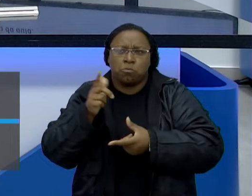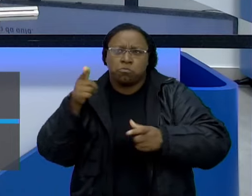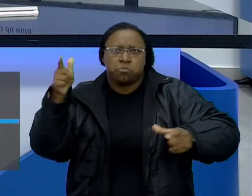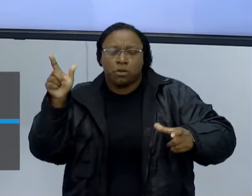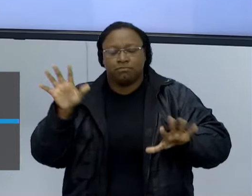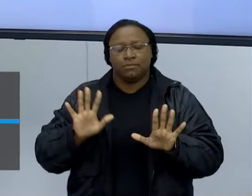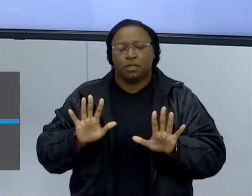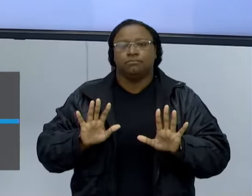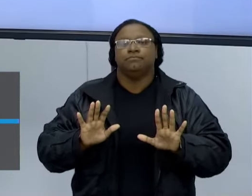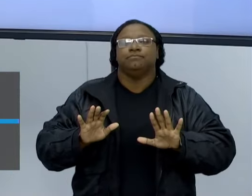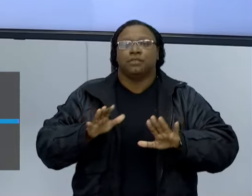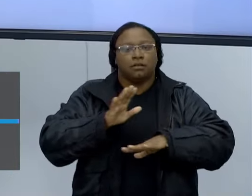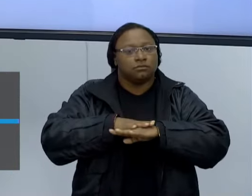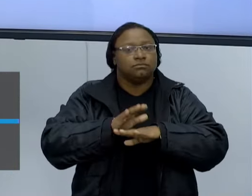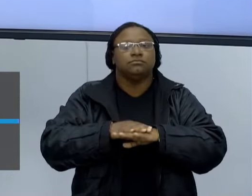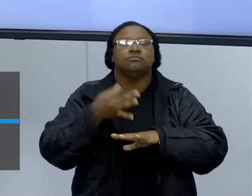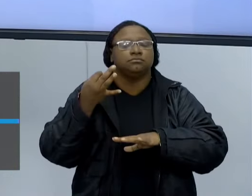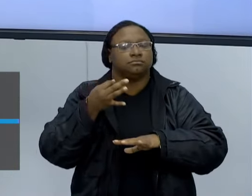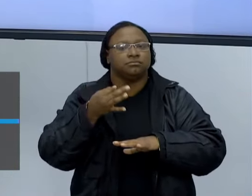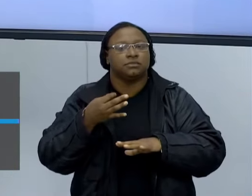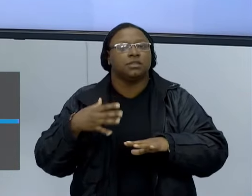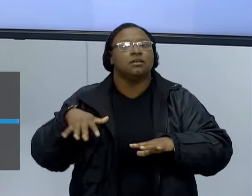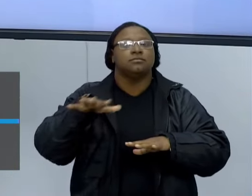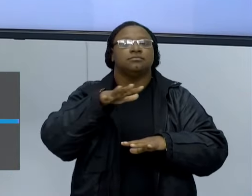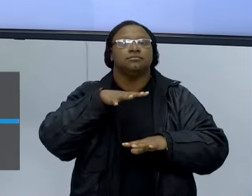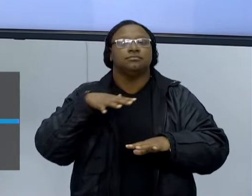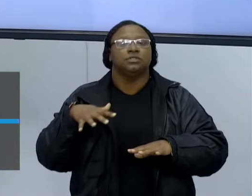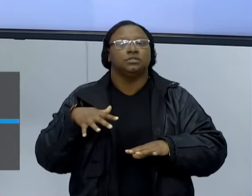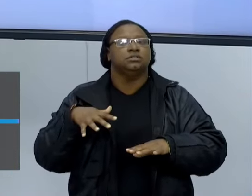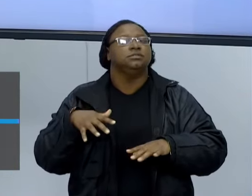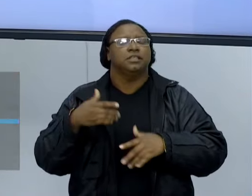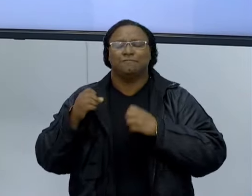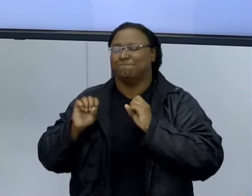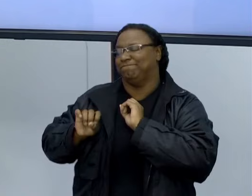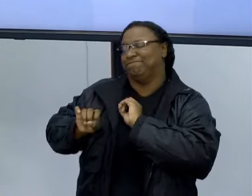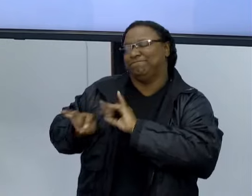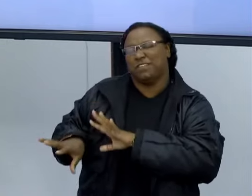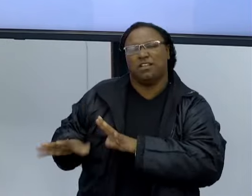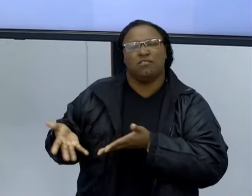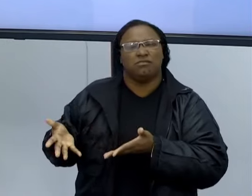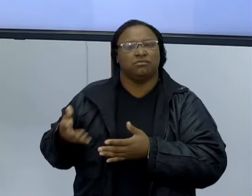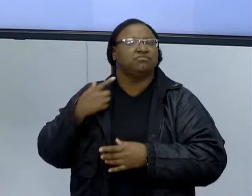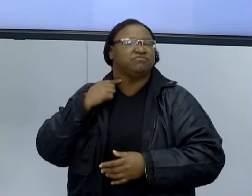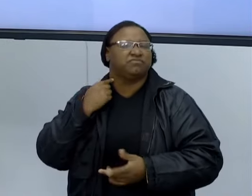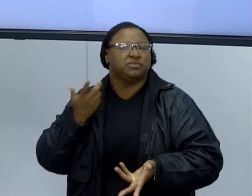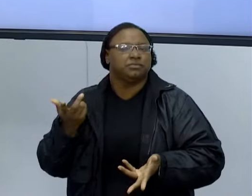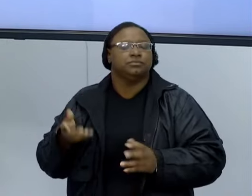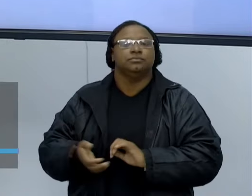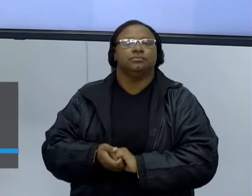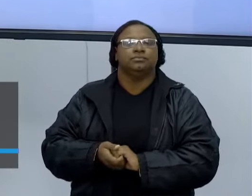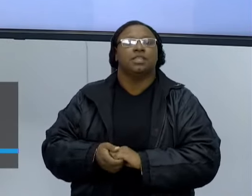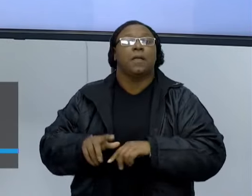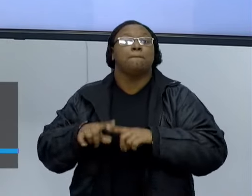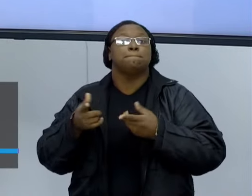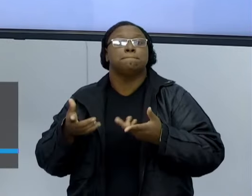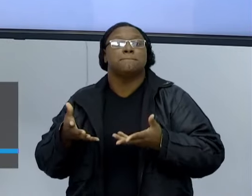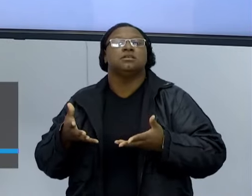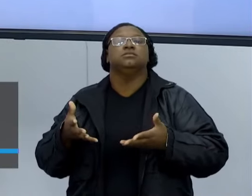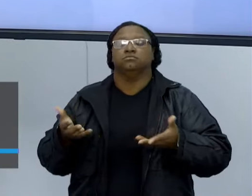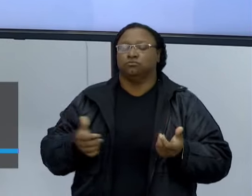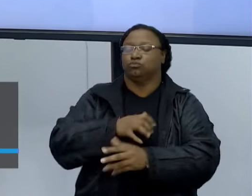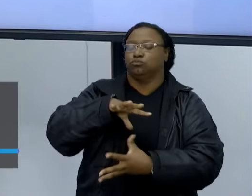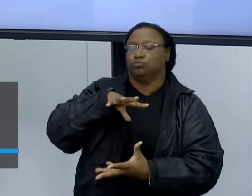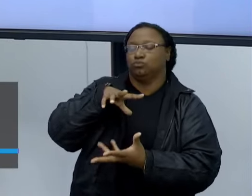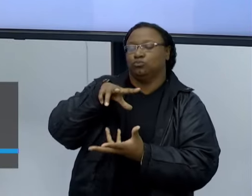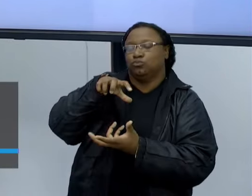assim as coisas que a gente ia descartar e aí fica mesmo um projeto